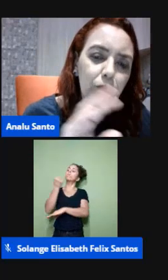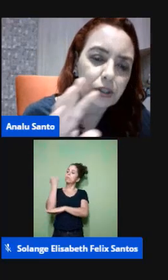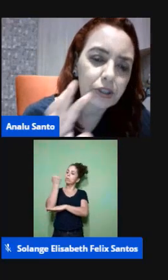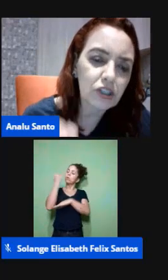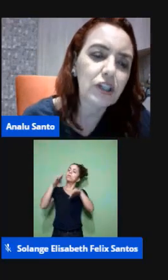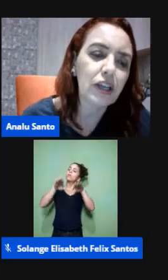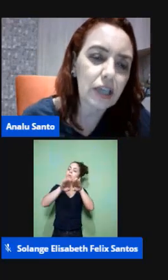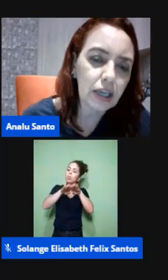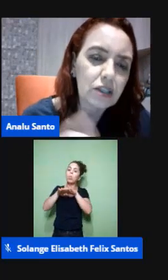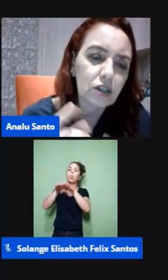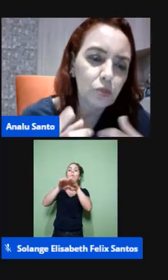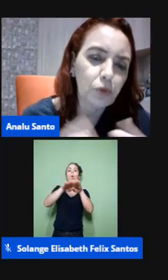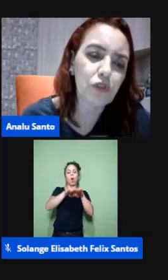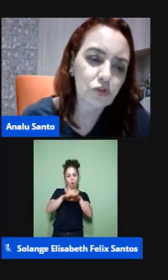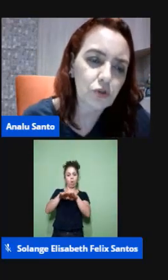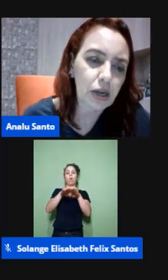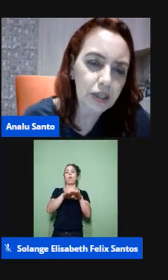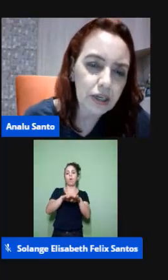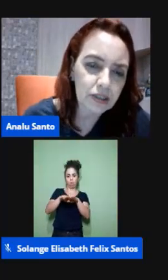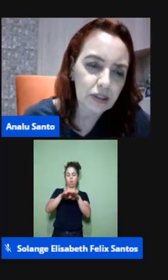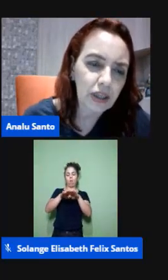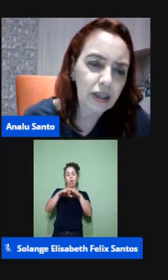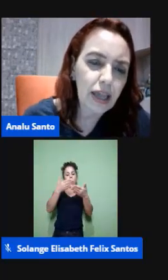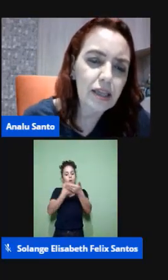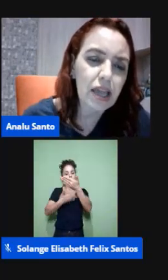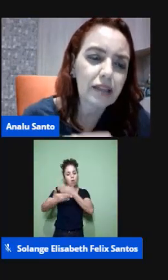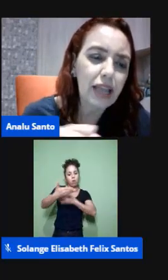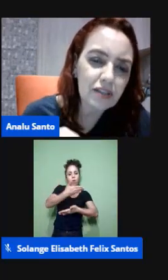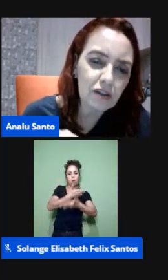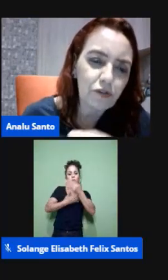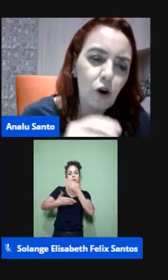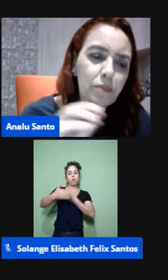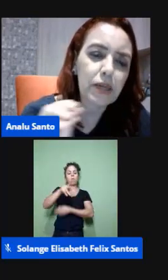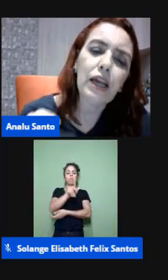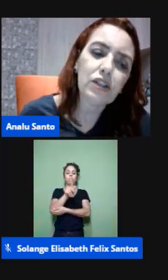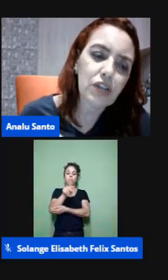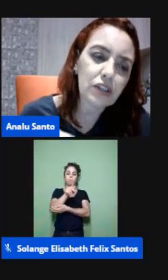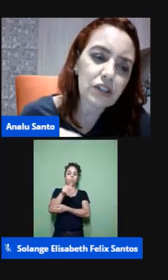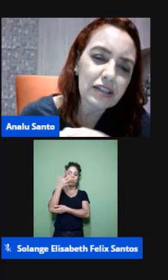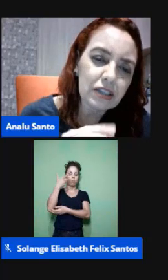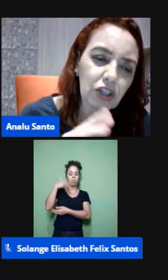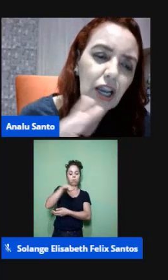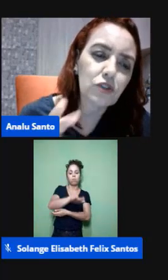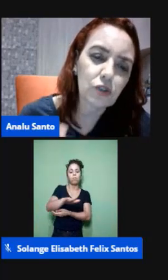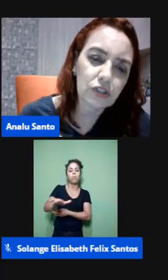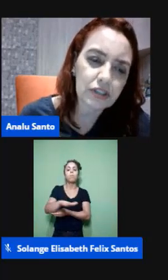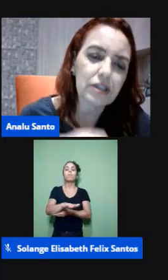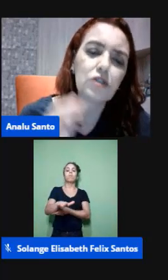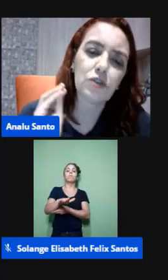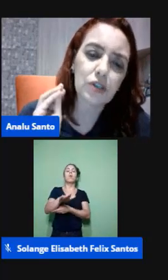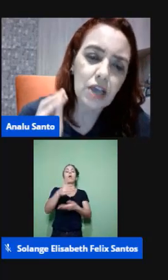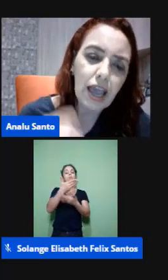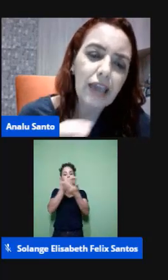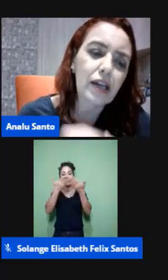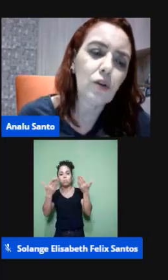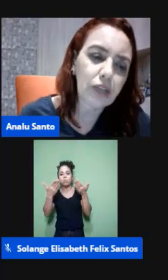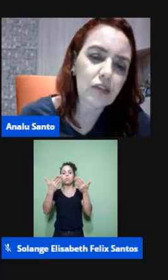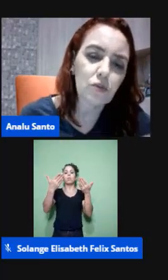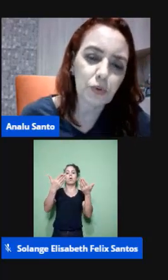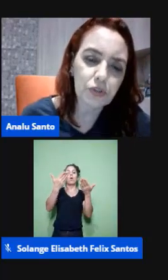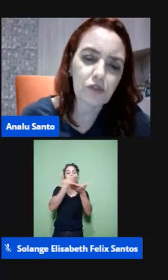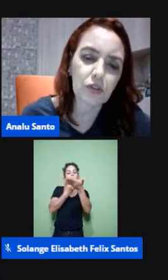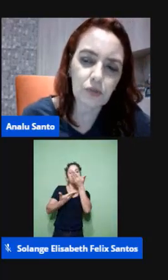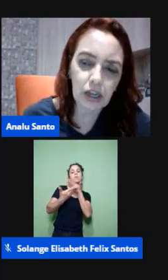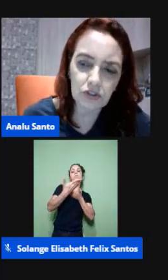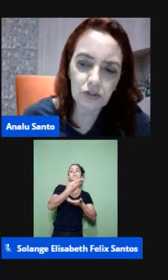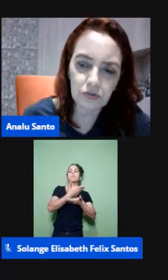é importante nessa relação do professor com a criança, né? E é dessa forma, diante dessas relações, dessas ações, é que acontece